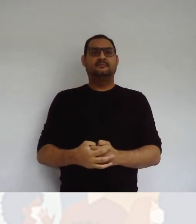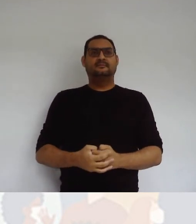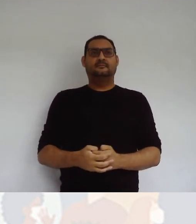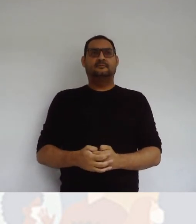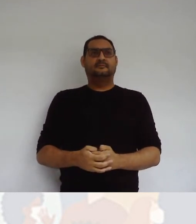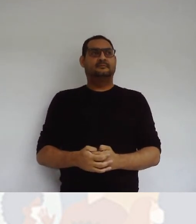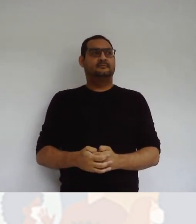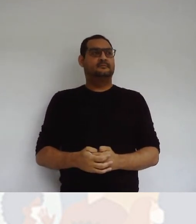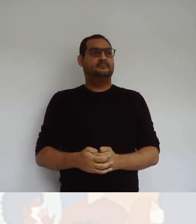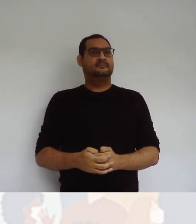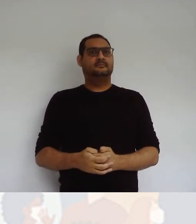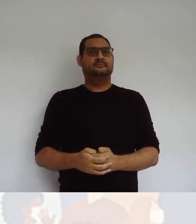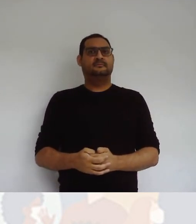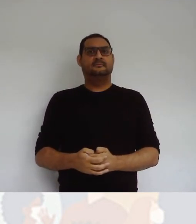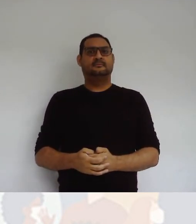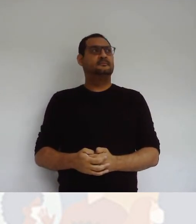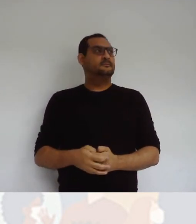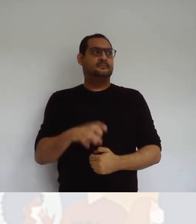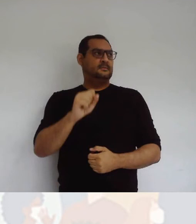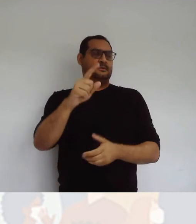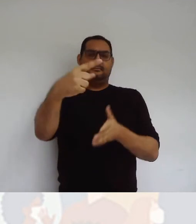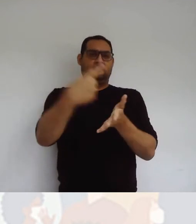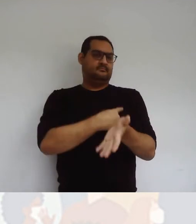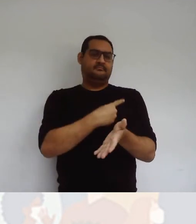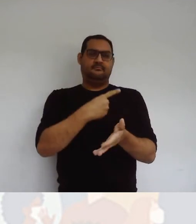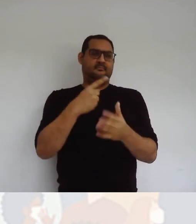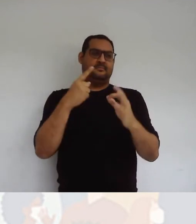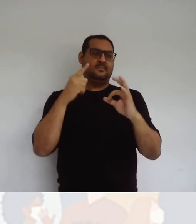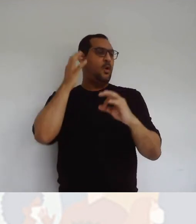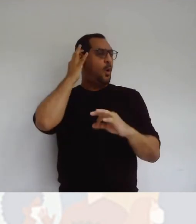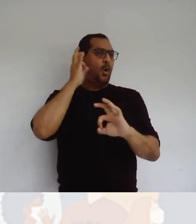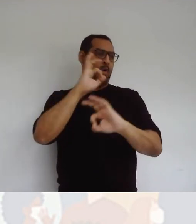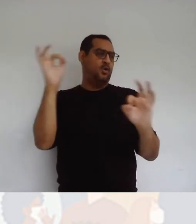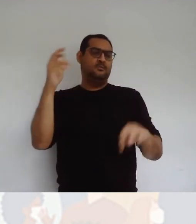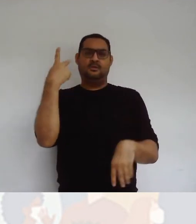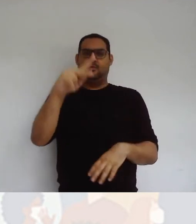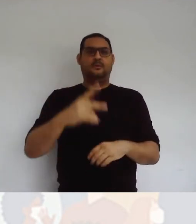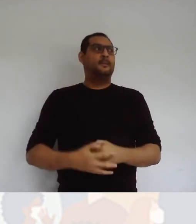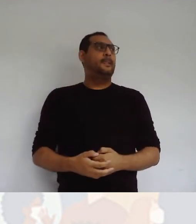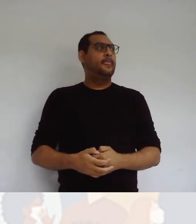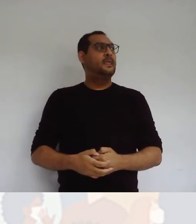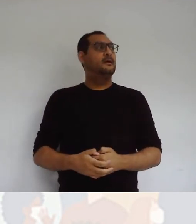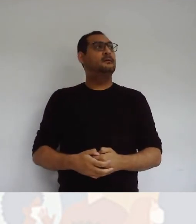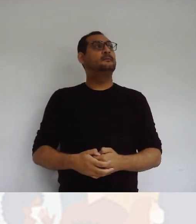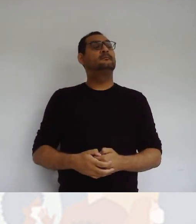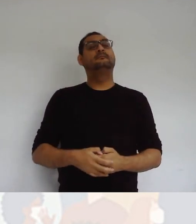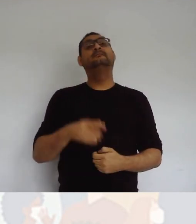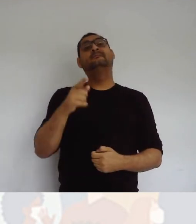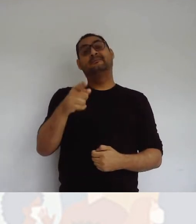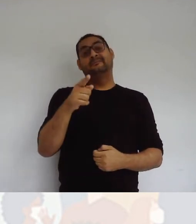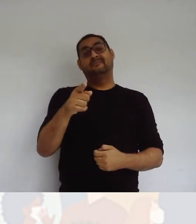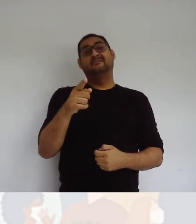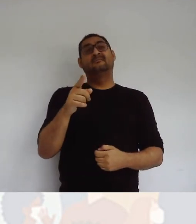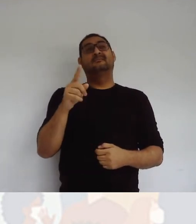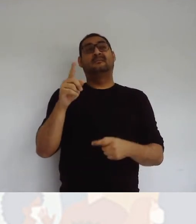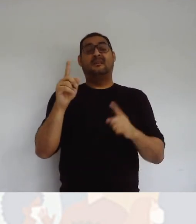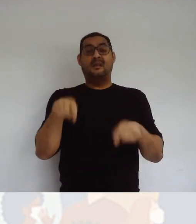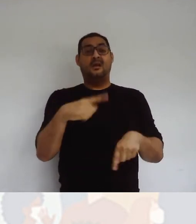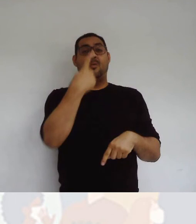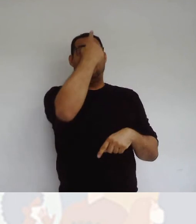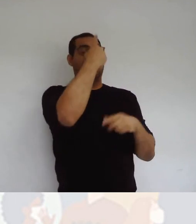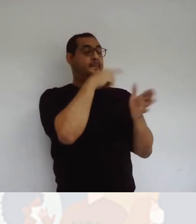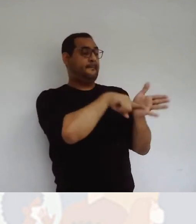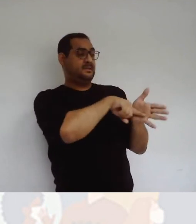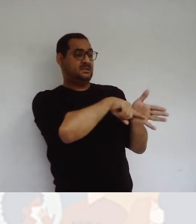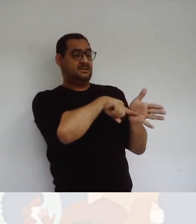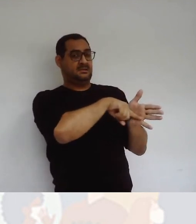Não, foi ótimo a sua fala. Eu acho que aqui se trata de um caso, um estudo de um caso específico,